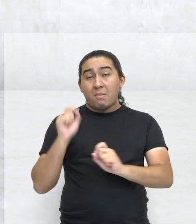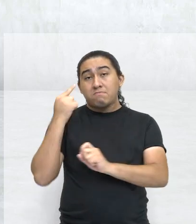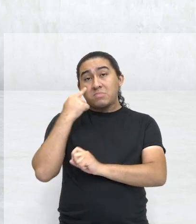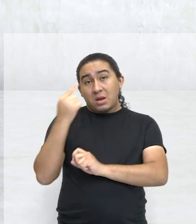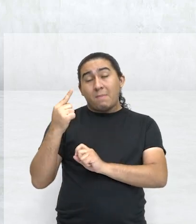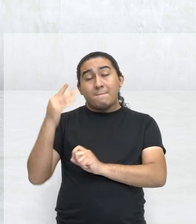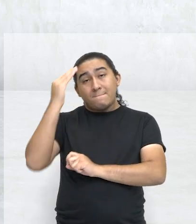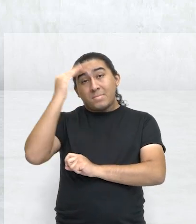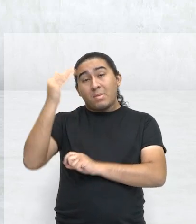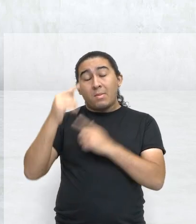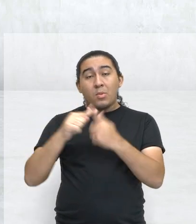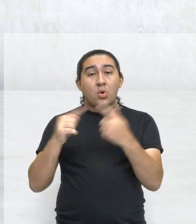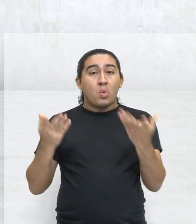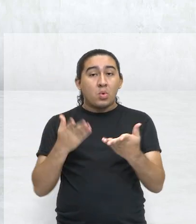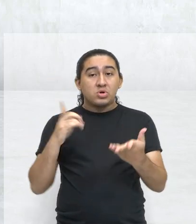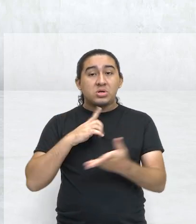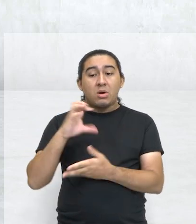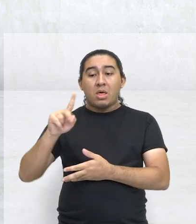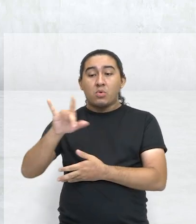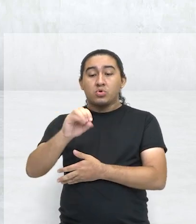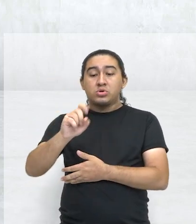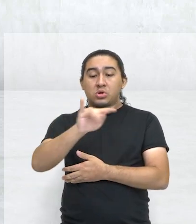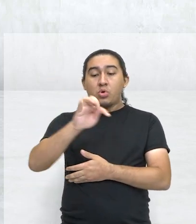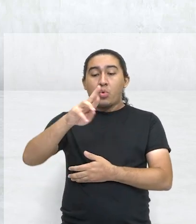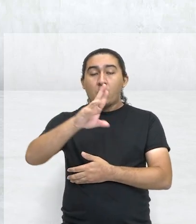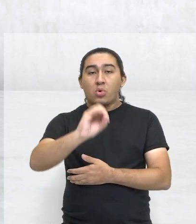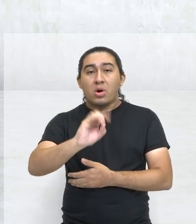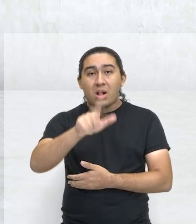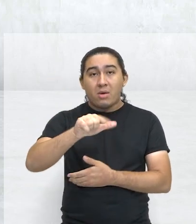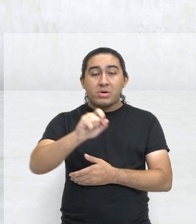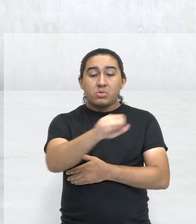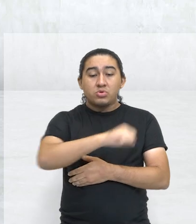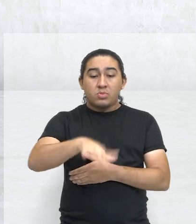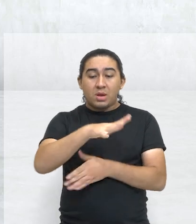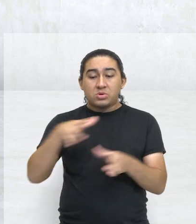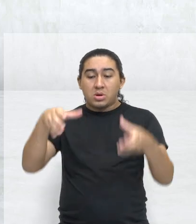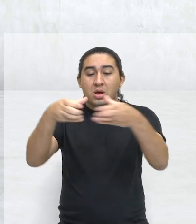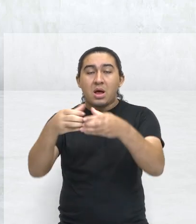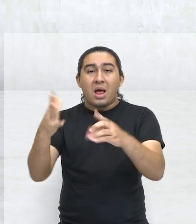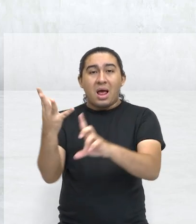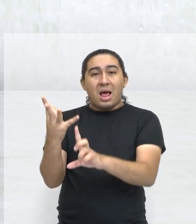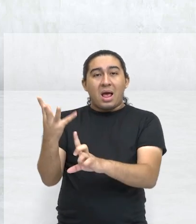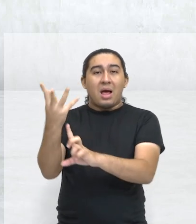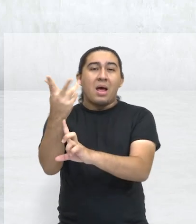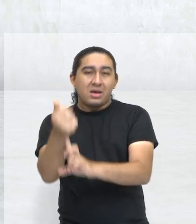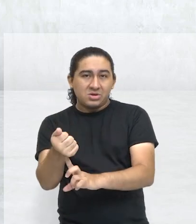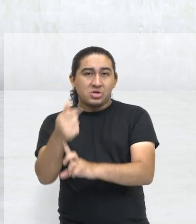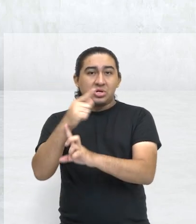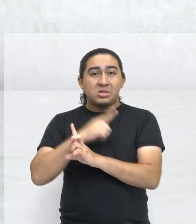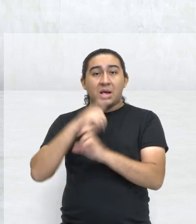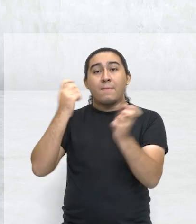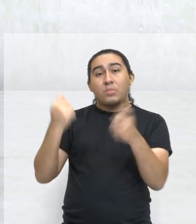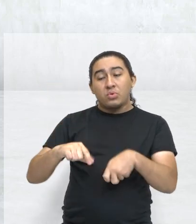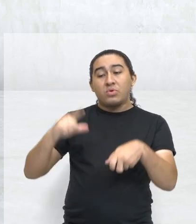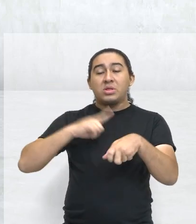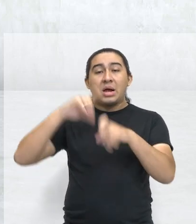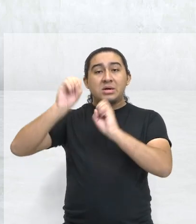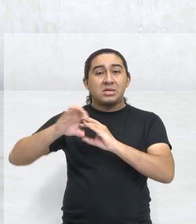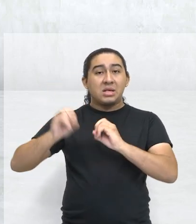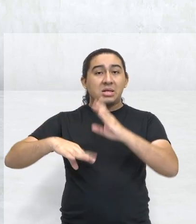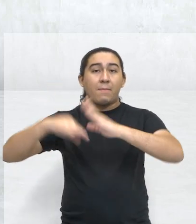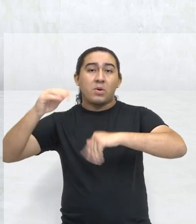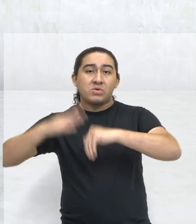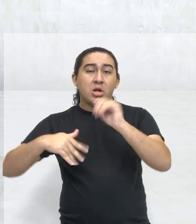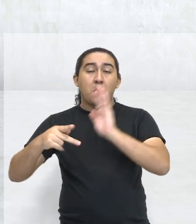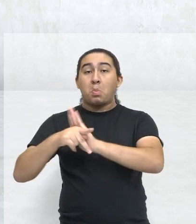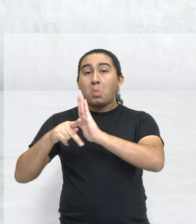ofício, solicita, e alguns espetáculos podem ir também para os municípios. Então, ele foi um visionário, porque hoje,